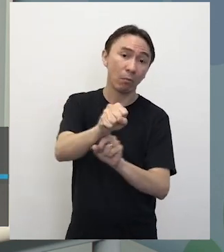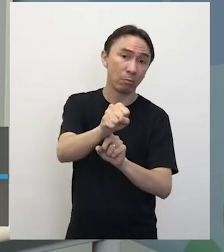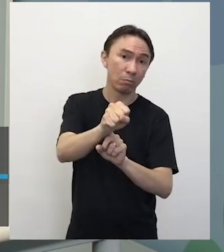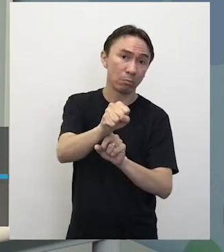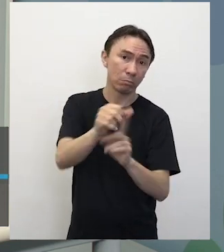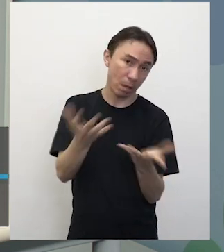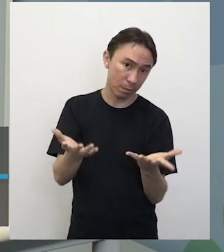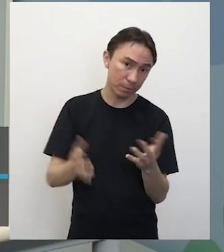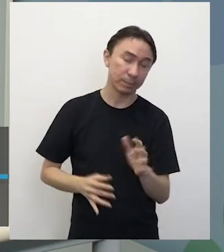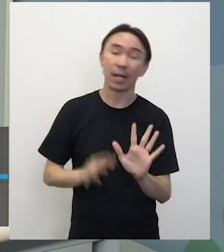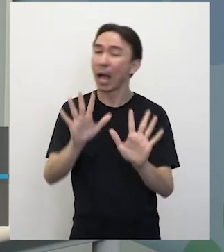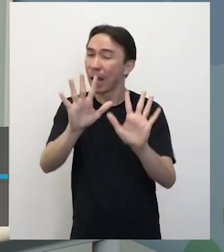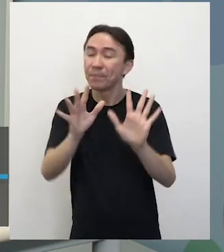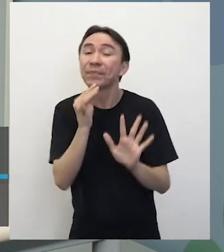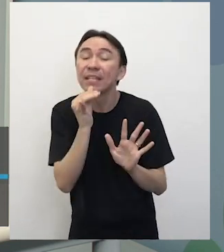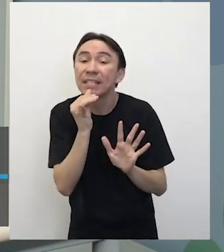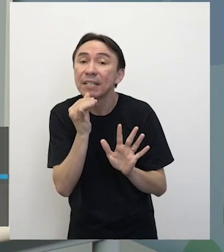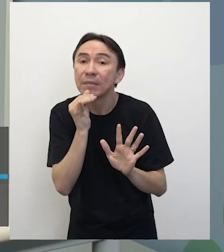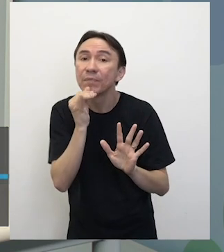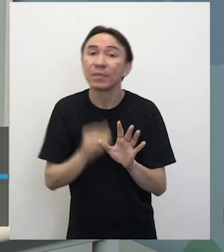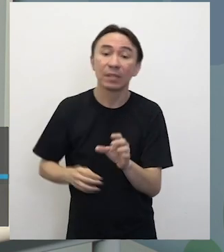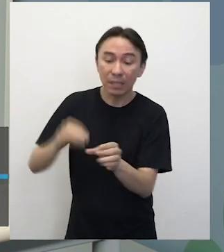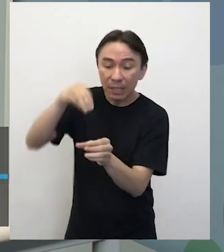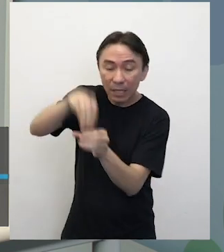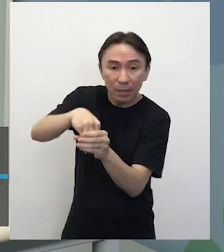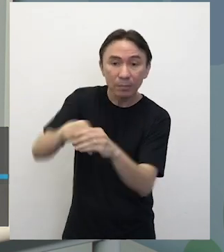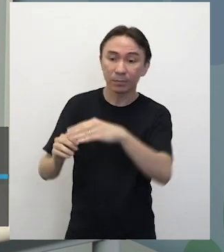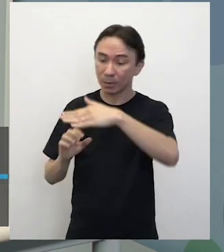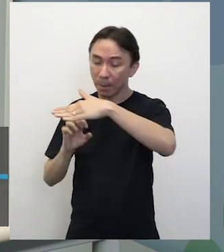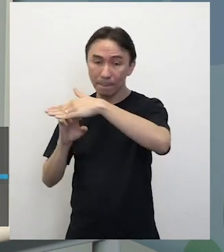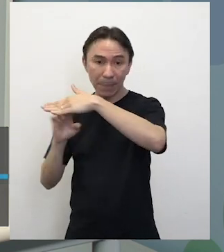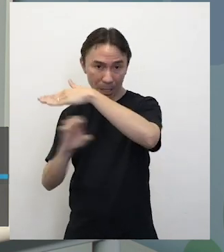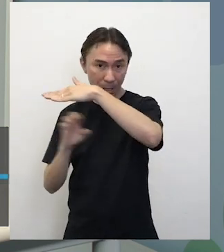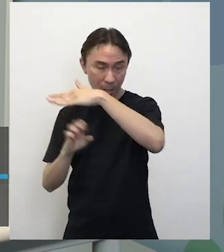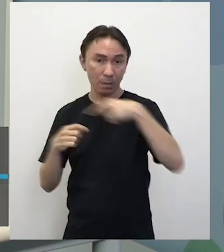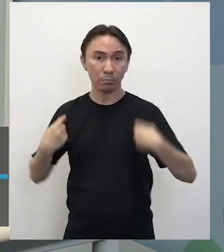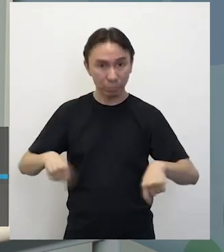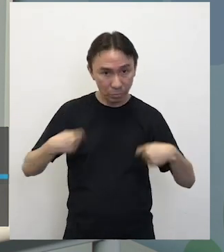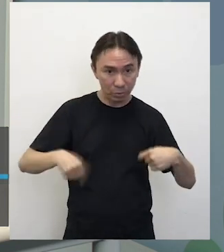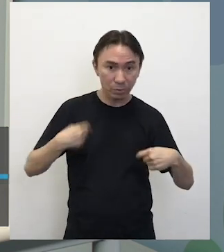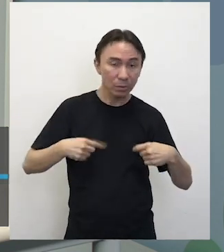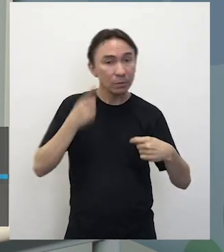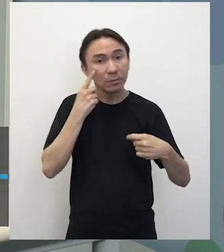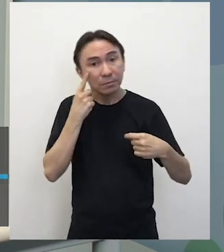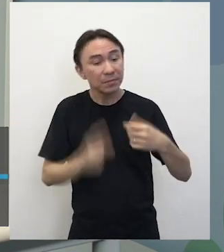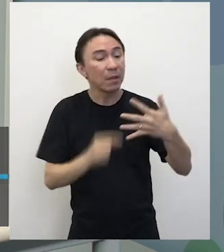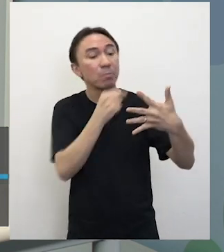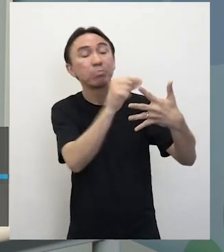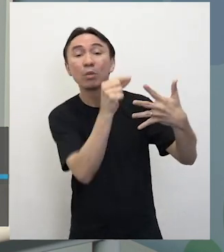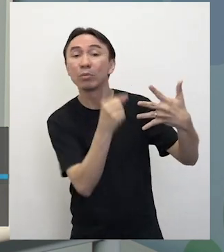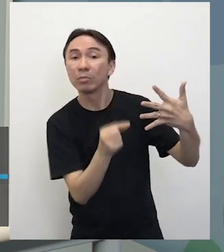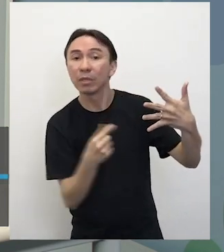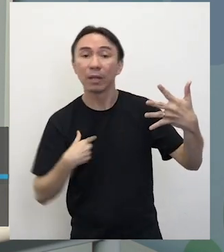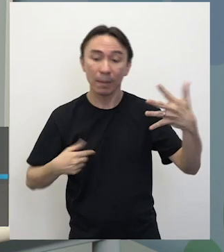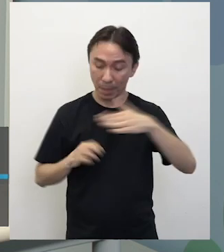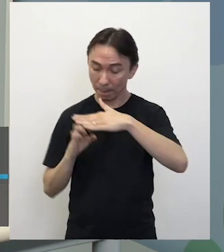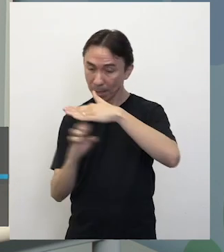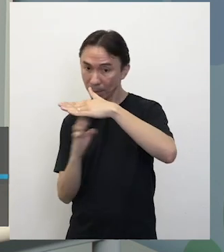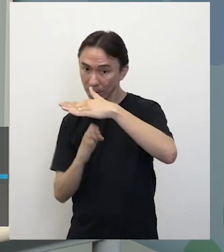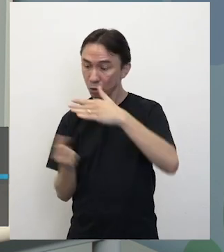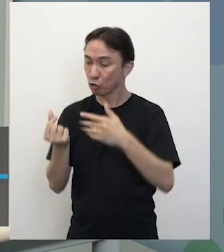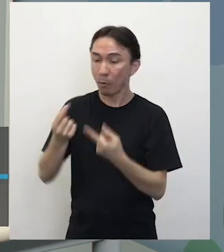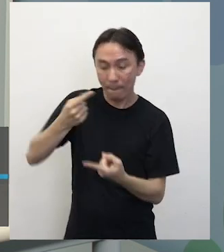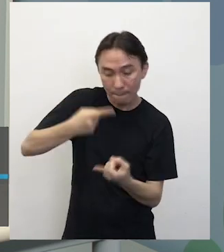por exemplo, dentro de uma empresa, eu também tenho que ter um medidor, eu também tenho que ter um indicador se a minha empresa está dando lucro ou se está